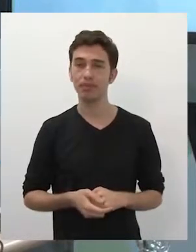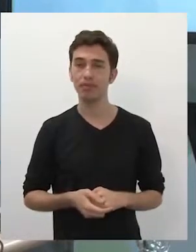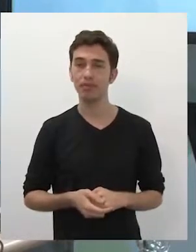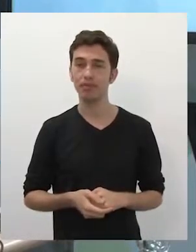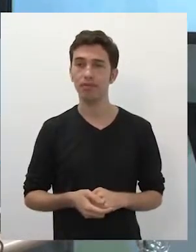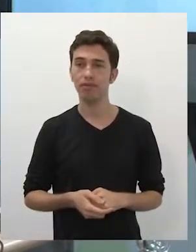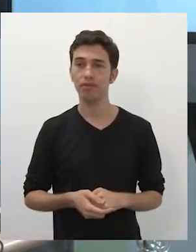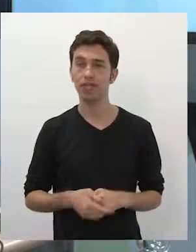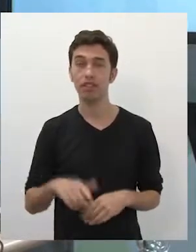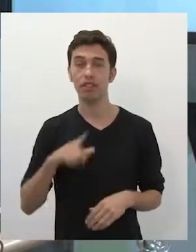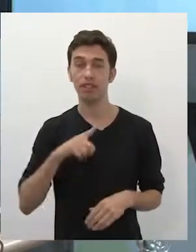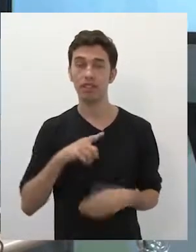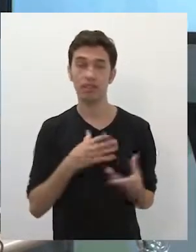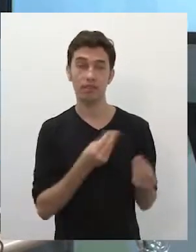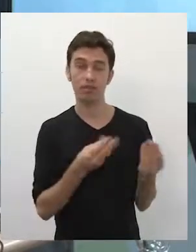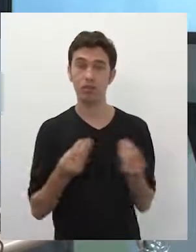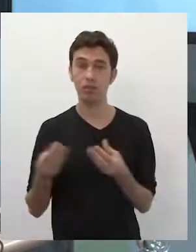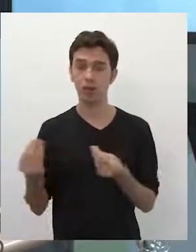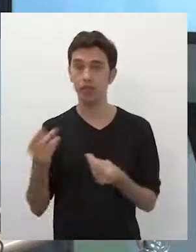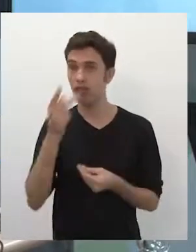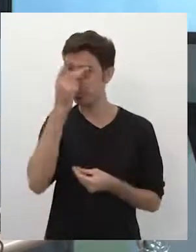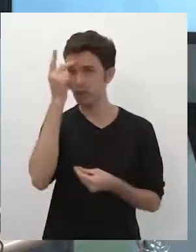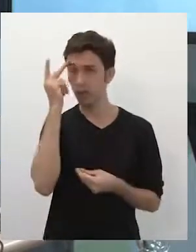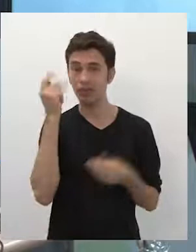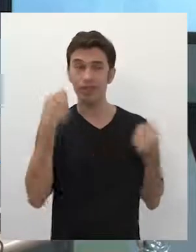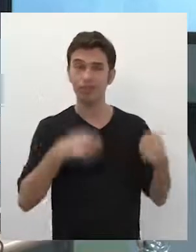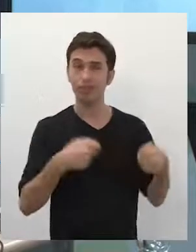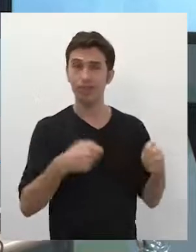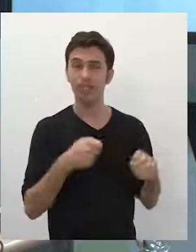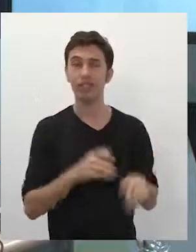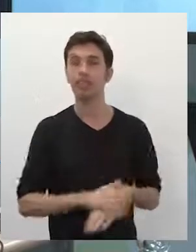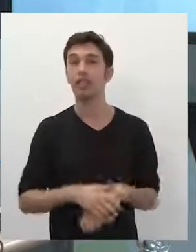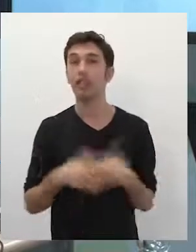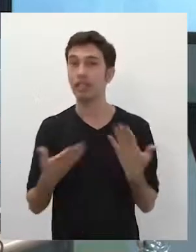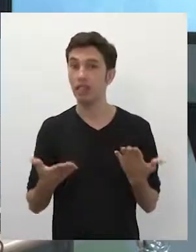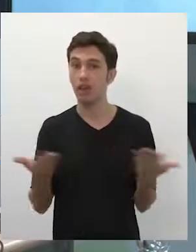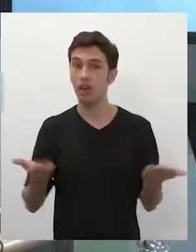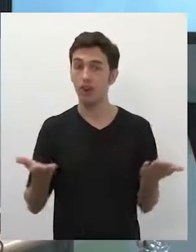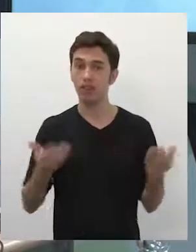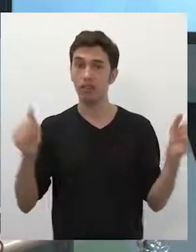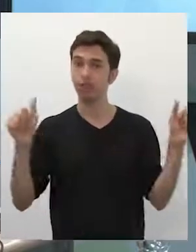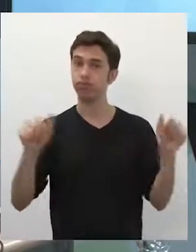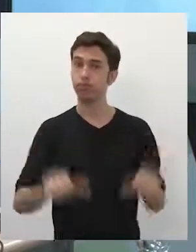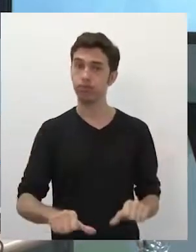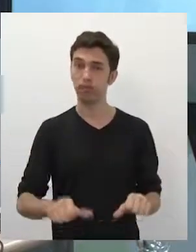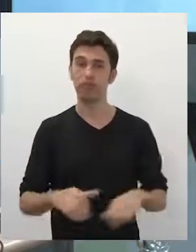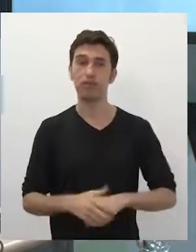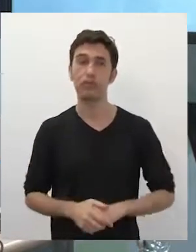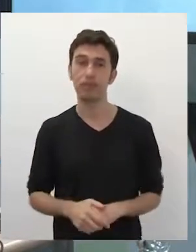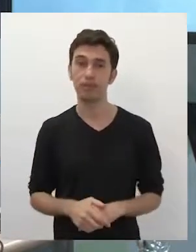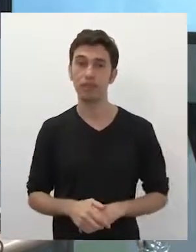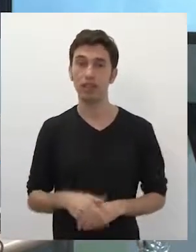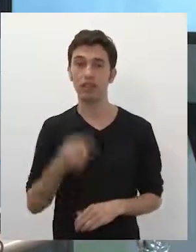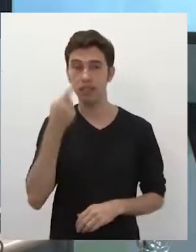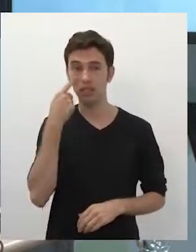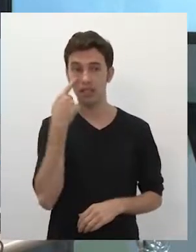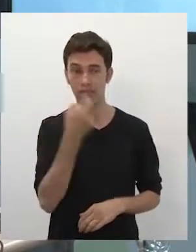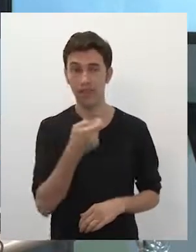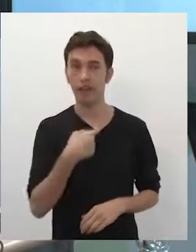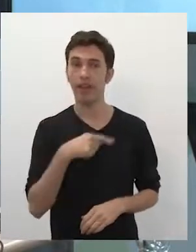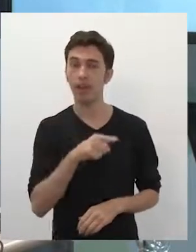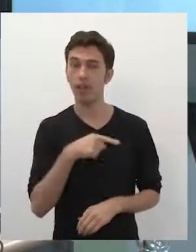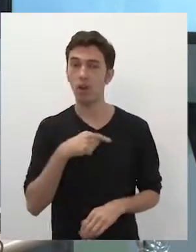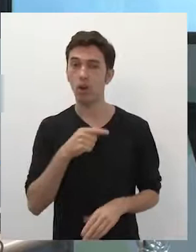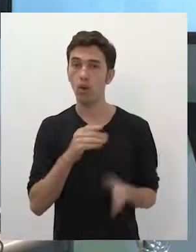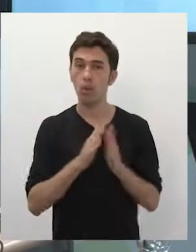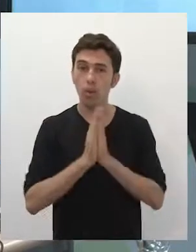falei, tem muitas pessoas necessitadas e isso só tem se agravado. Então, a gente observa aí um apelo, né,